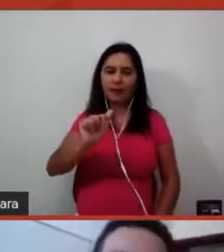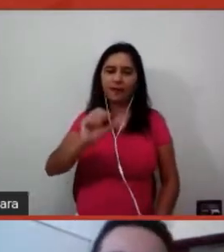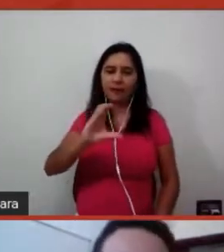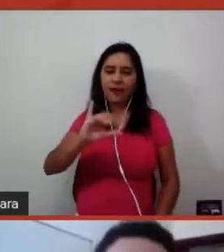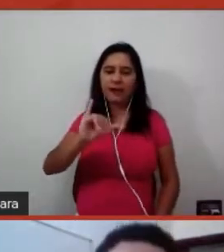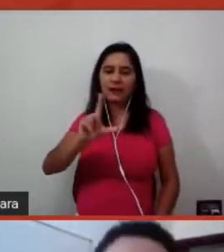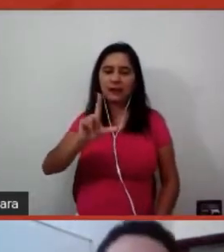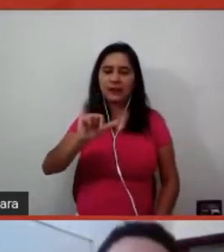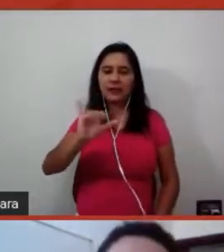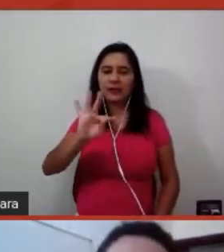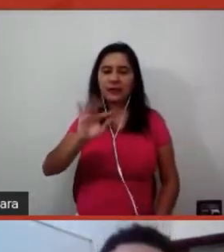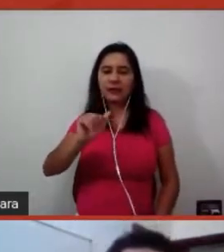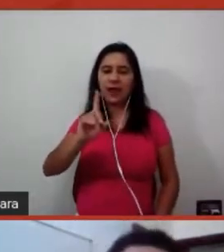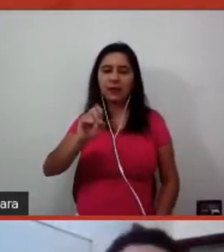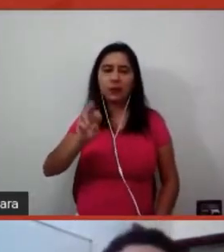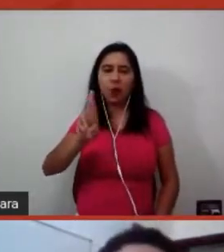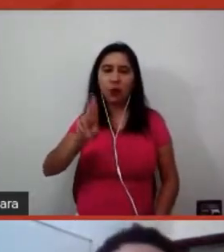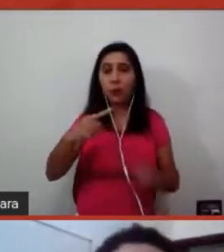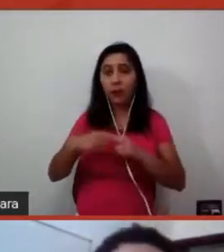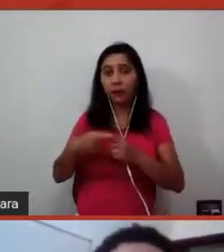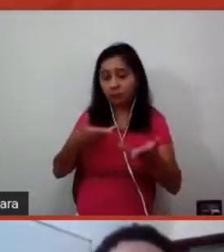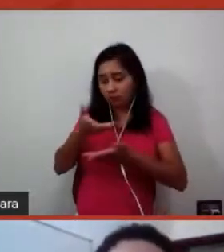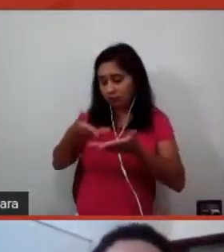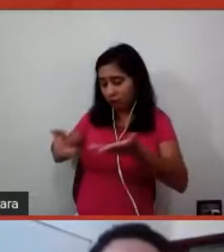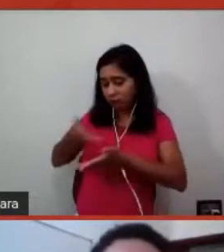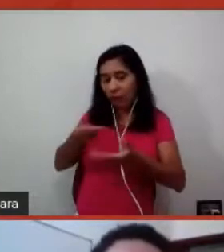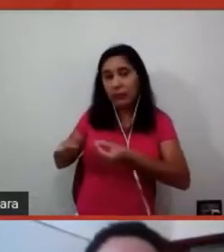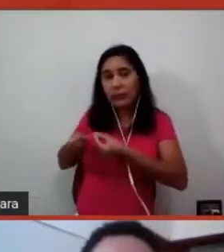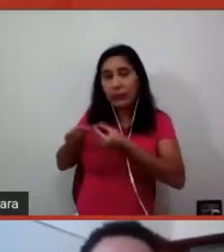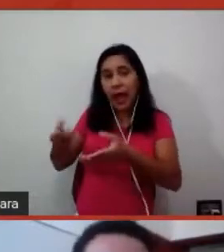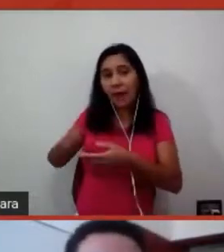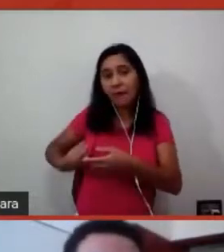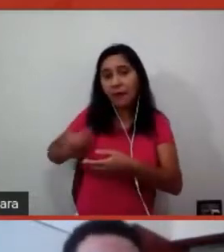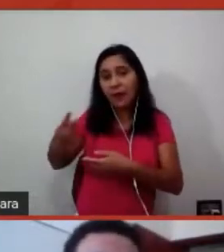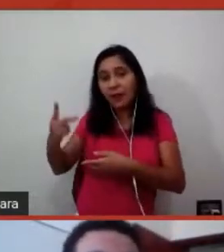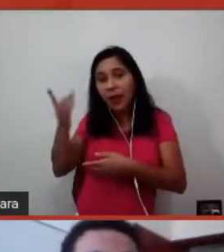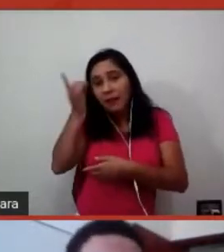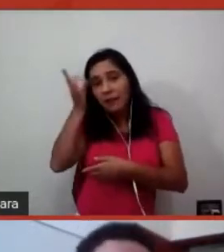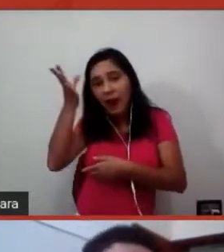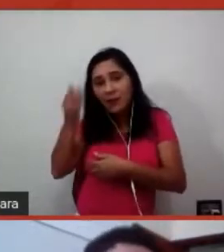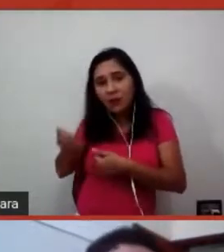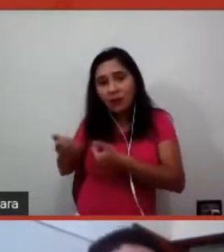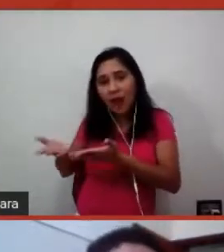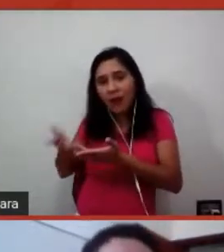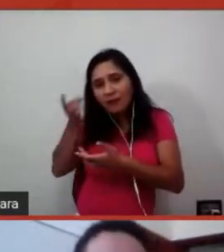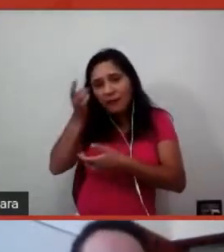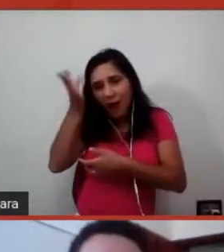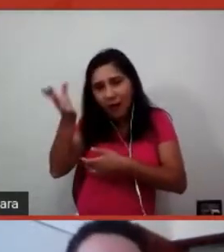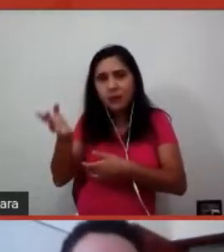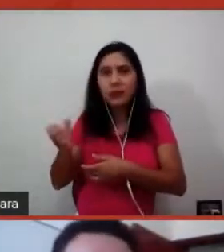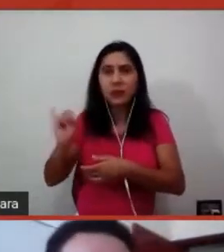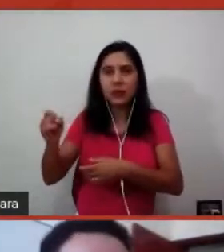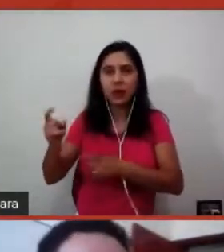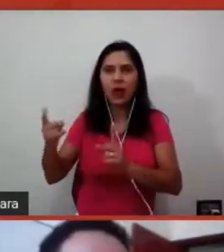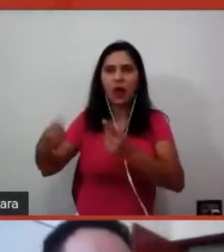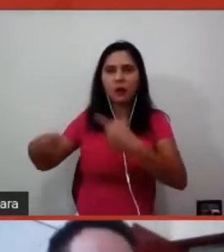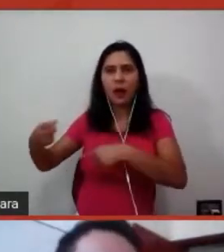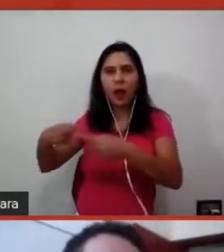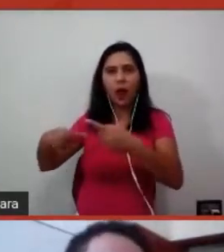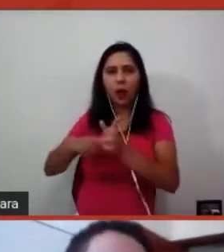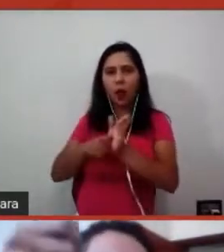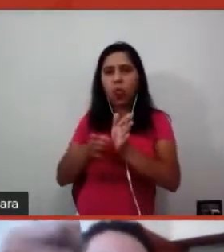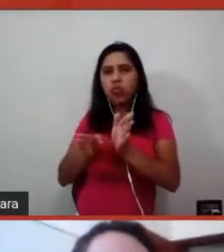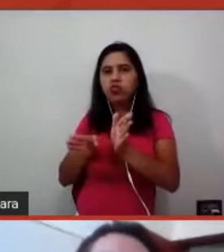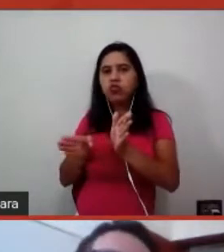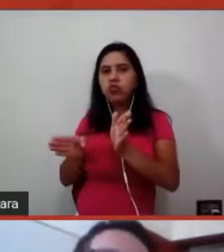precisa facilitar a vida do aluno, né? E aí, a facilitação envolve, por exemplo, se a discussão estiver se perdendo, né,